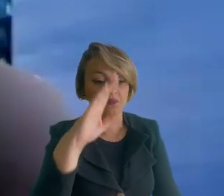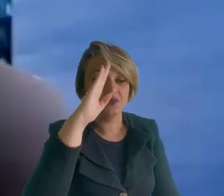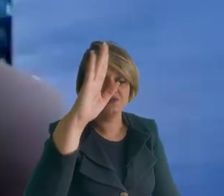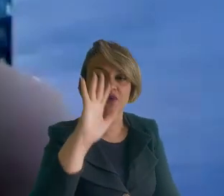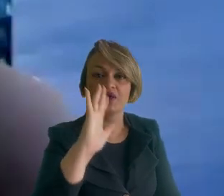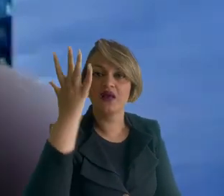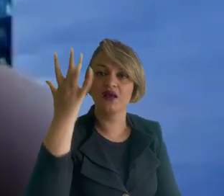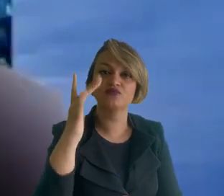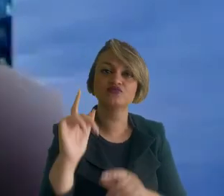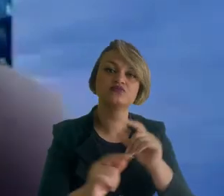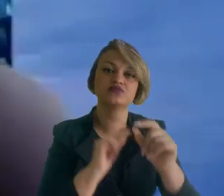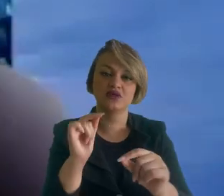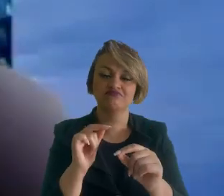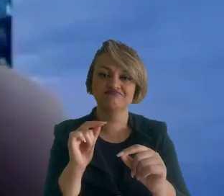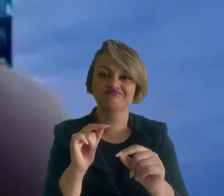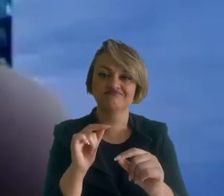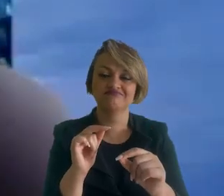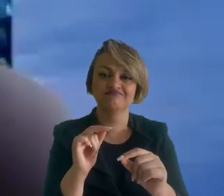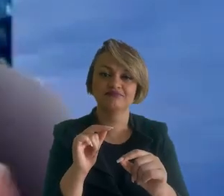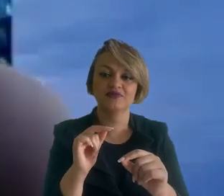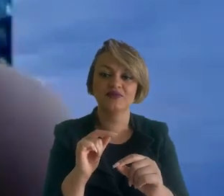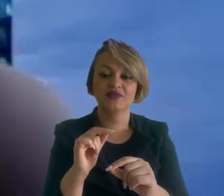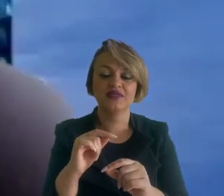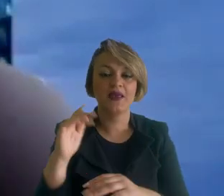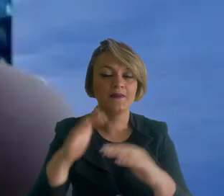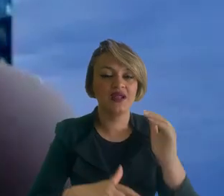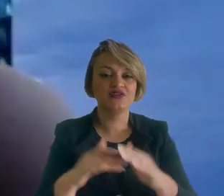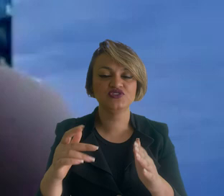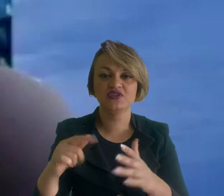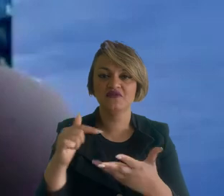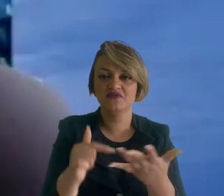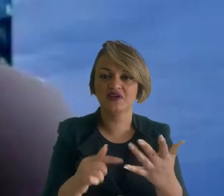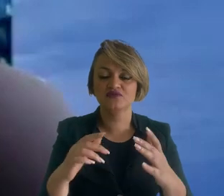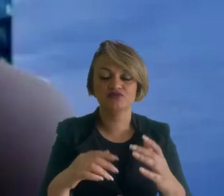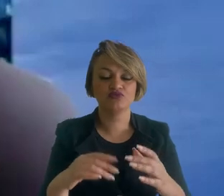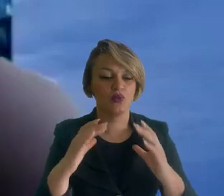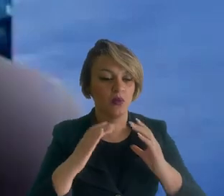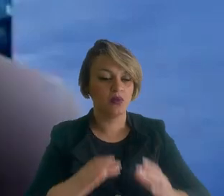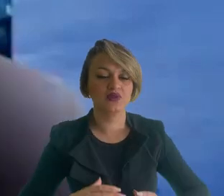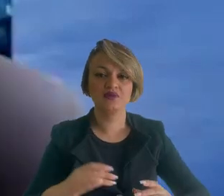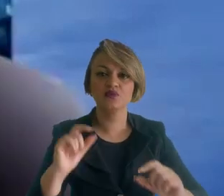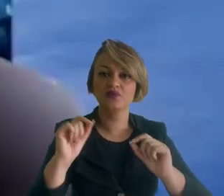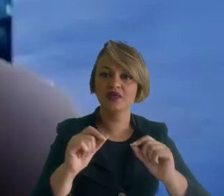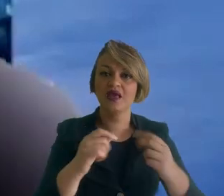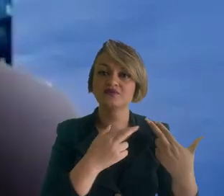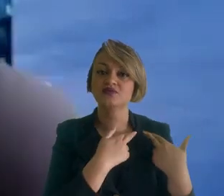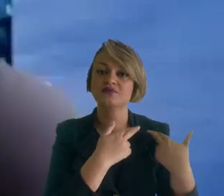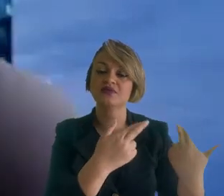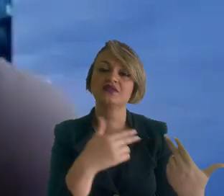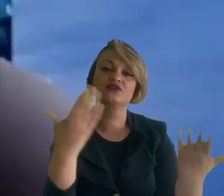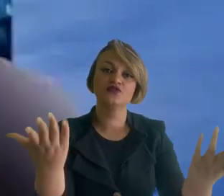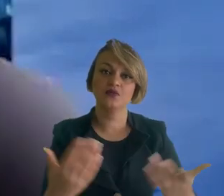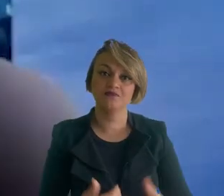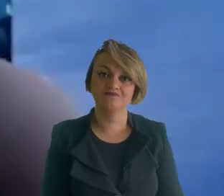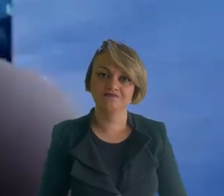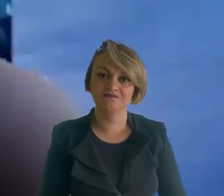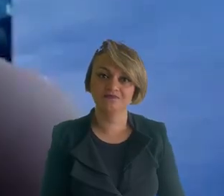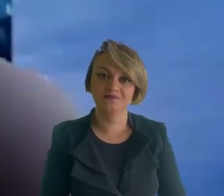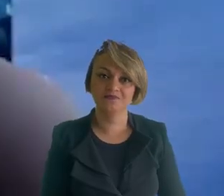da conduta Aliás o praticante da conduta a responsabilidade pelo seu dano